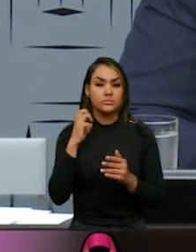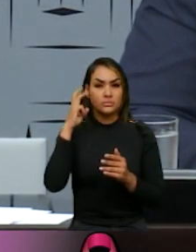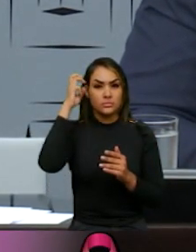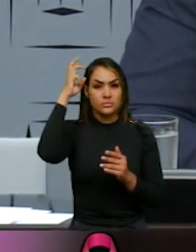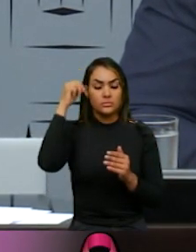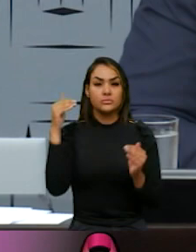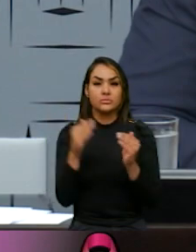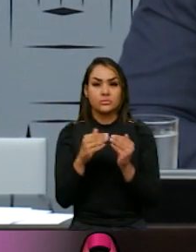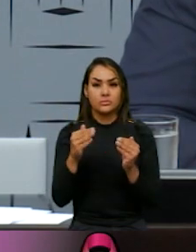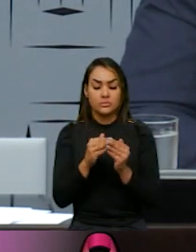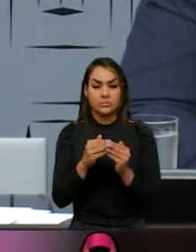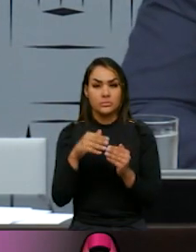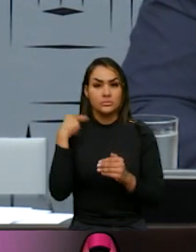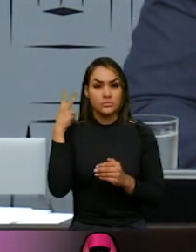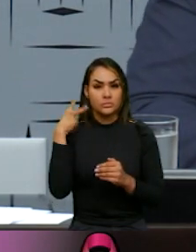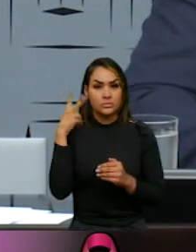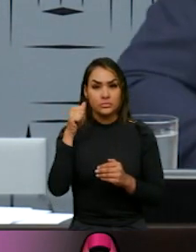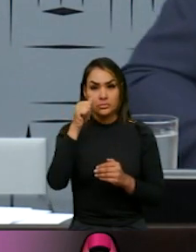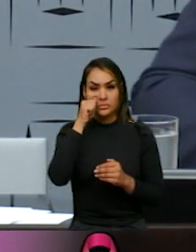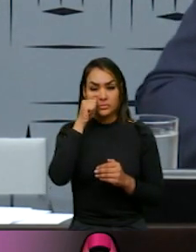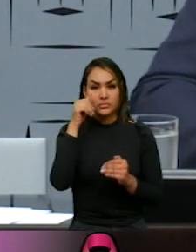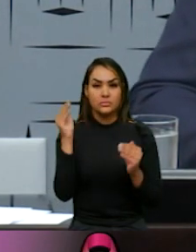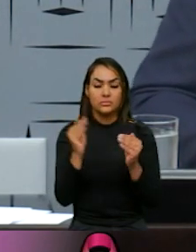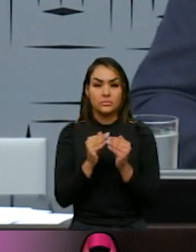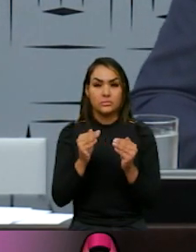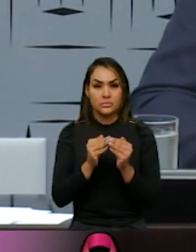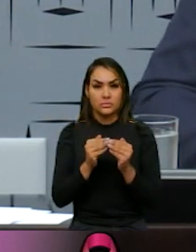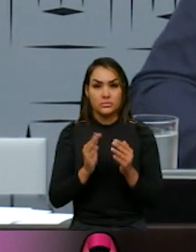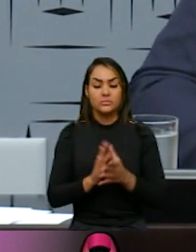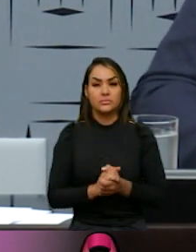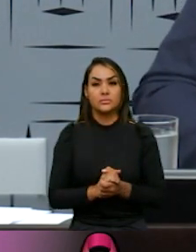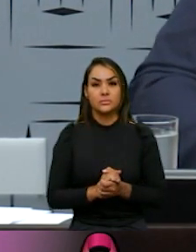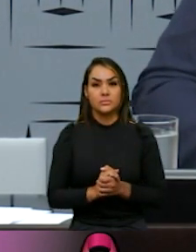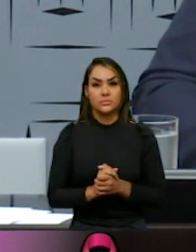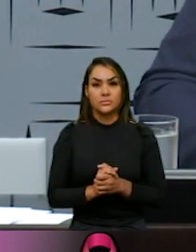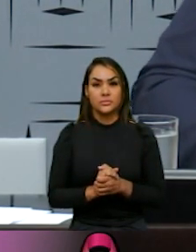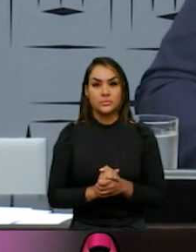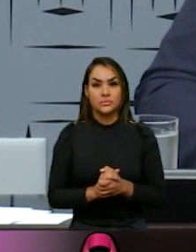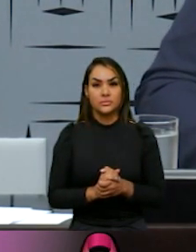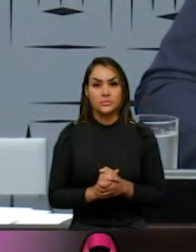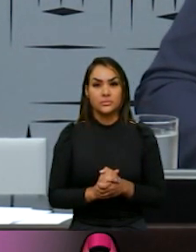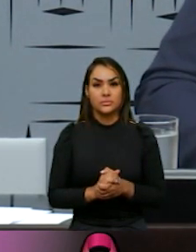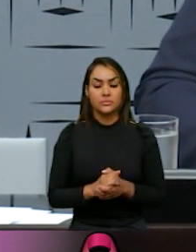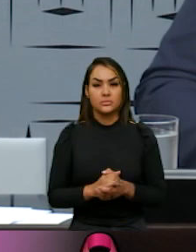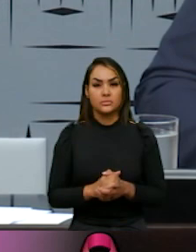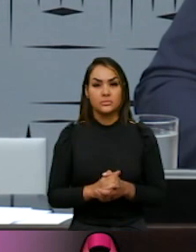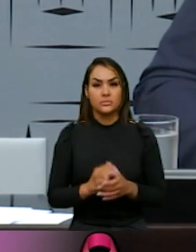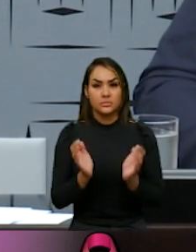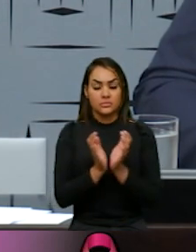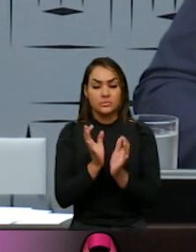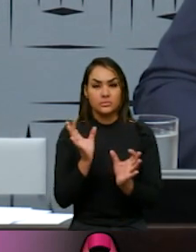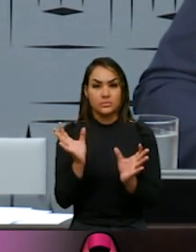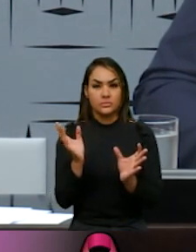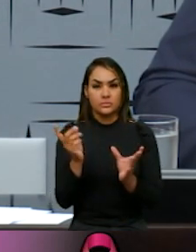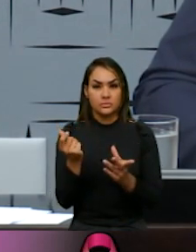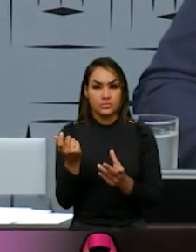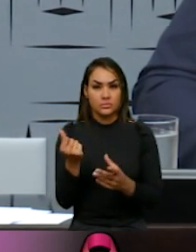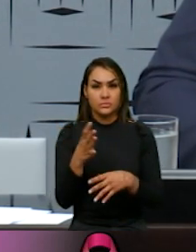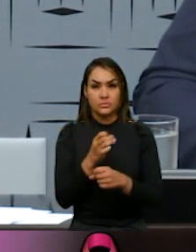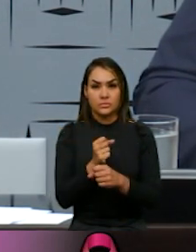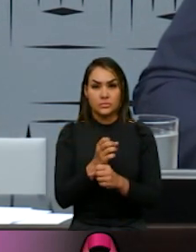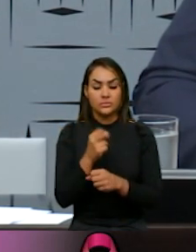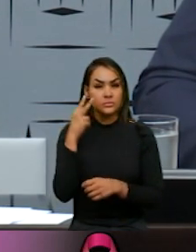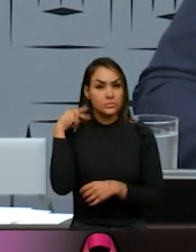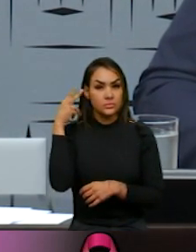Pela legalidade. Vereador Arnaldinho. Pela legalidade. Solicito parecer da Comissão de Finanças e Orçamento, vereador